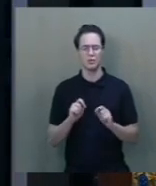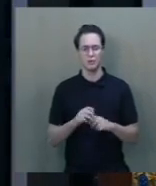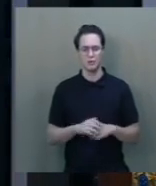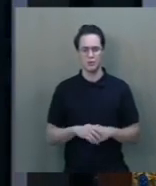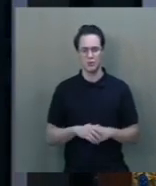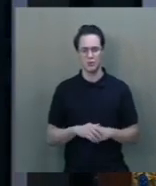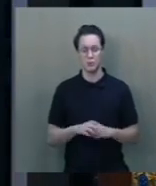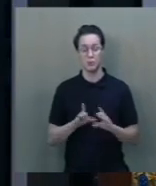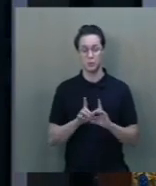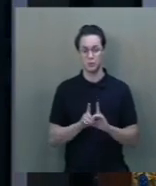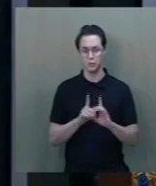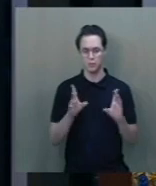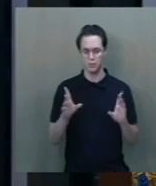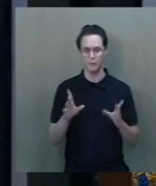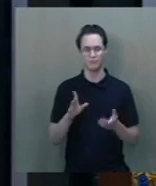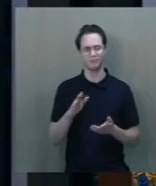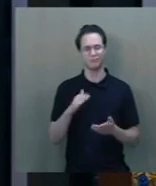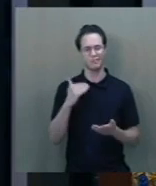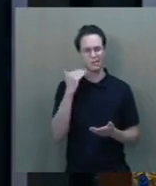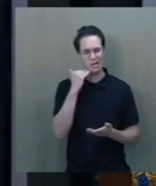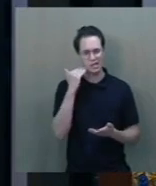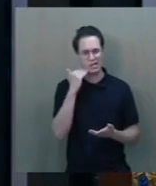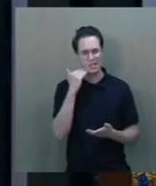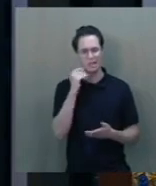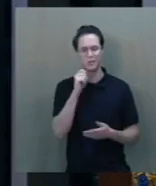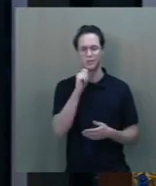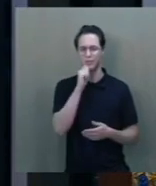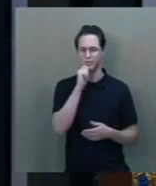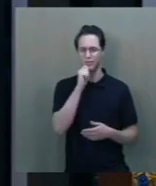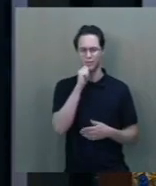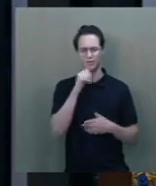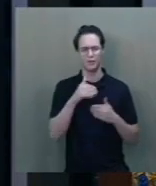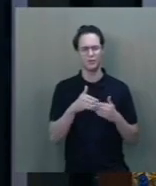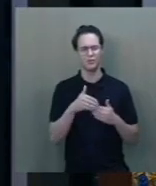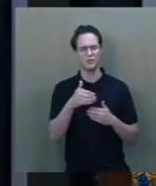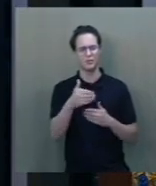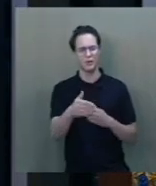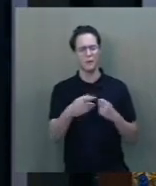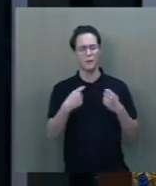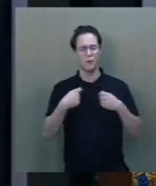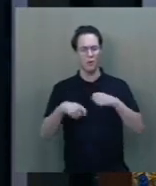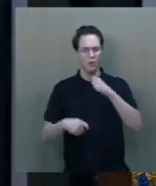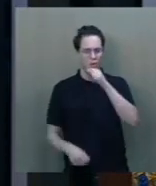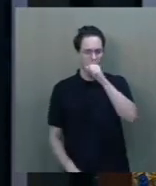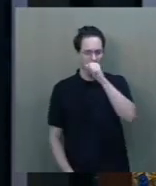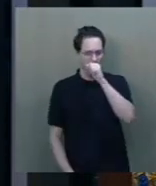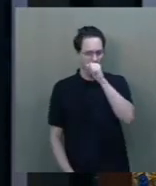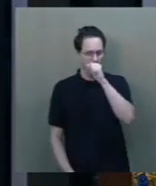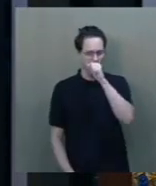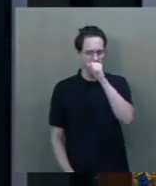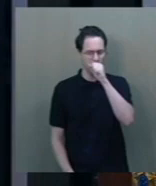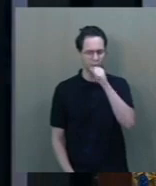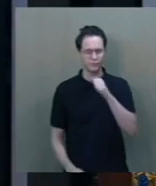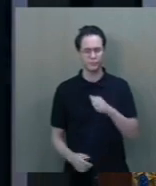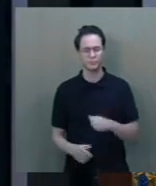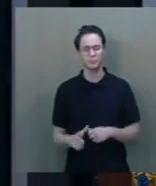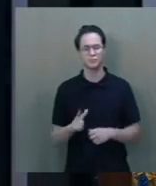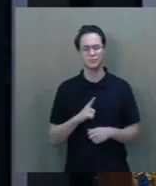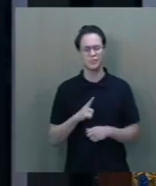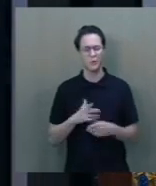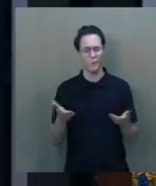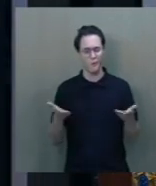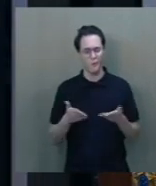péssima qualidade, com uma educação que precisa avançar fortemente e com a fome batendo à porta